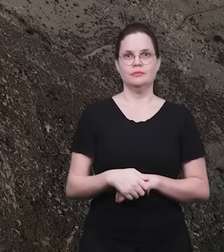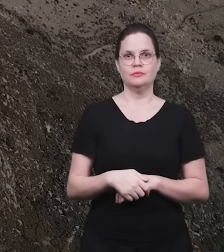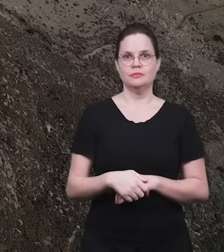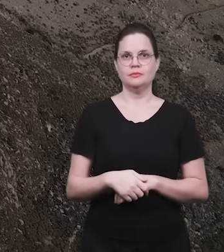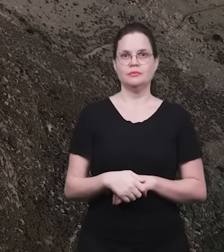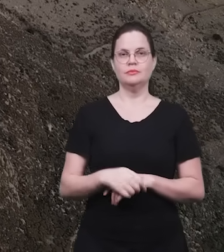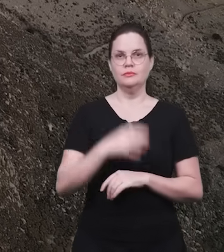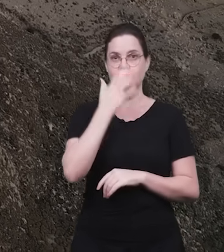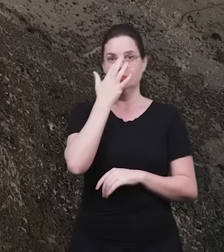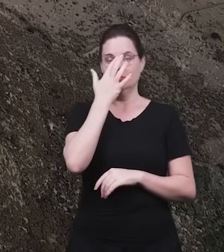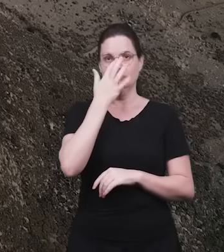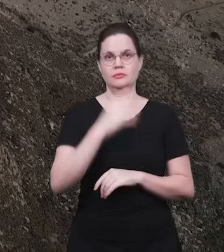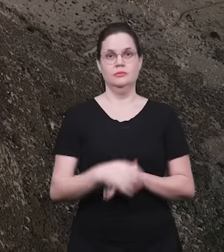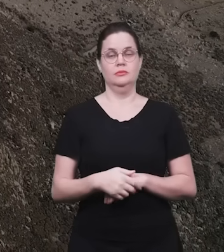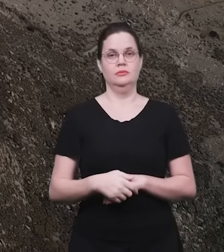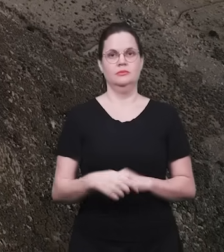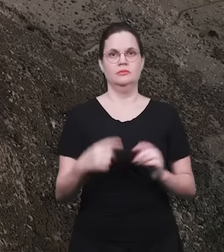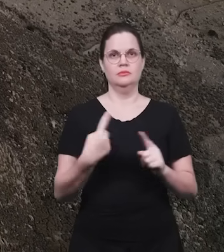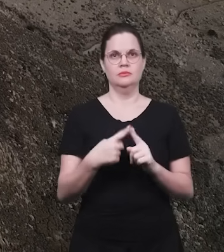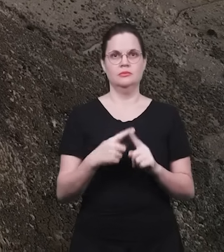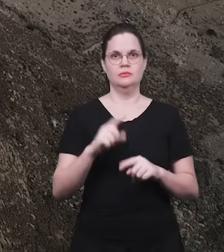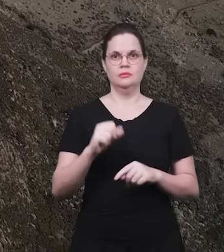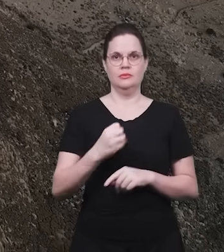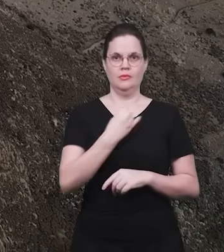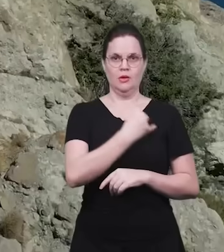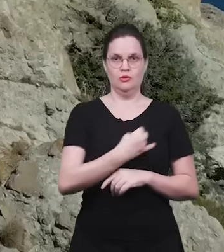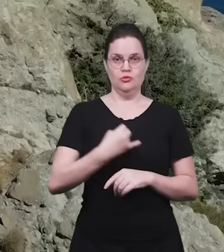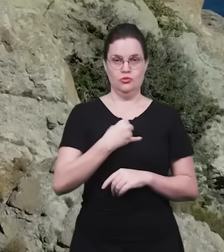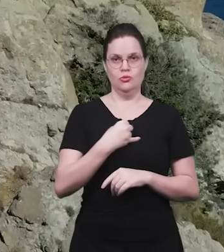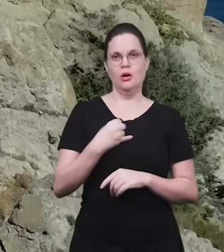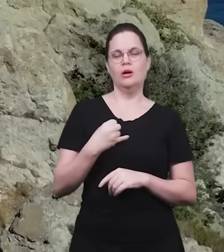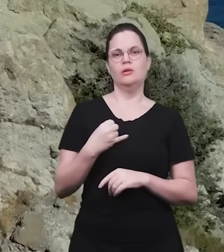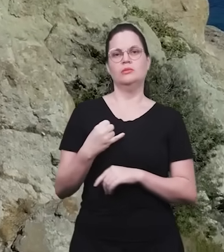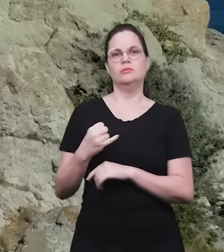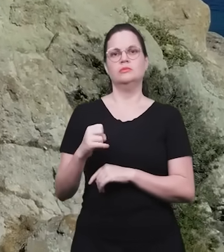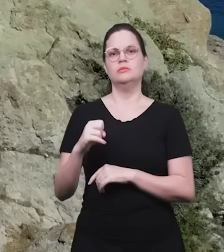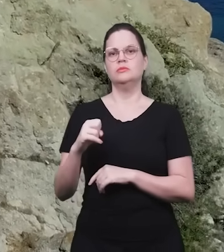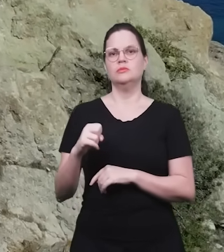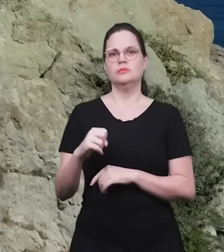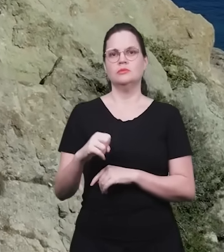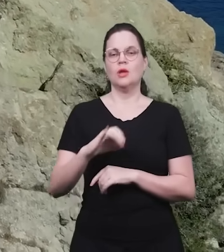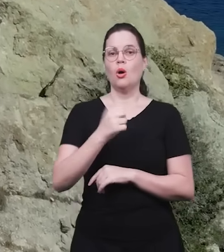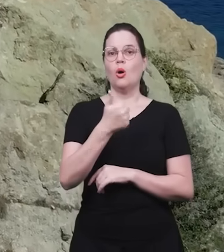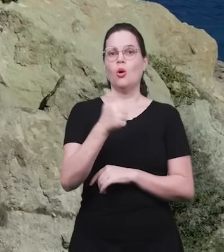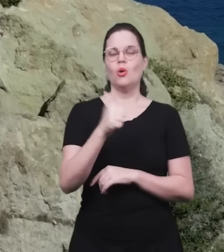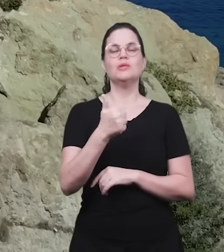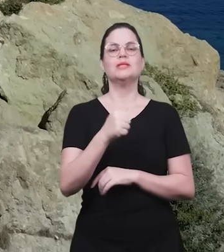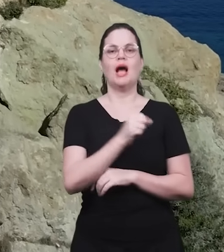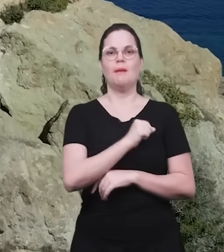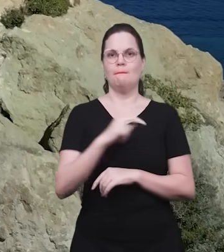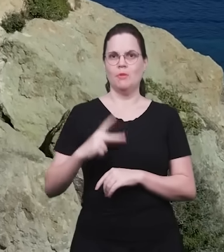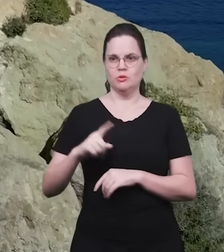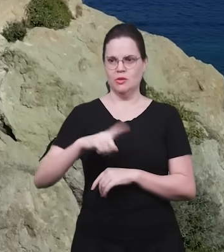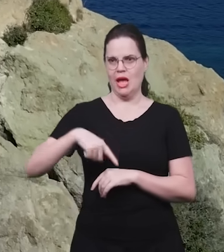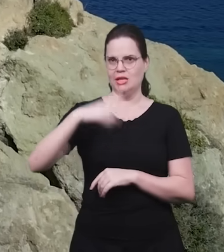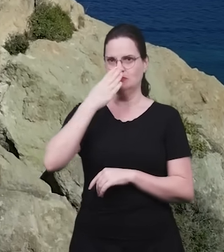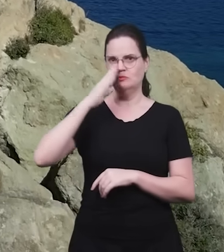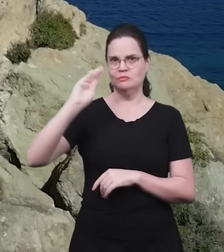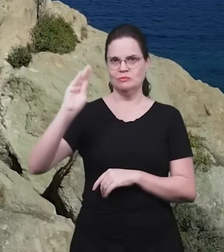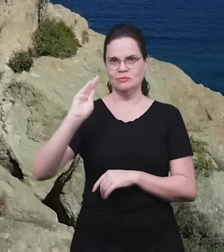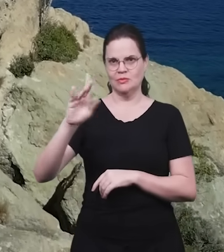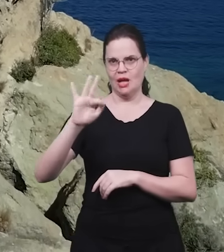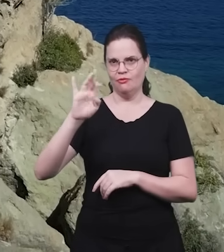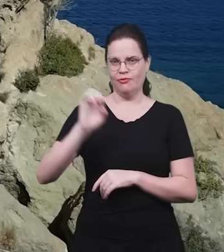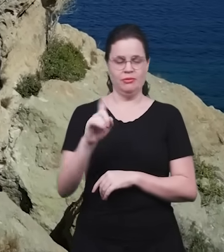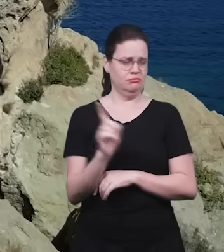foi mártir. Mas os outros 11 não negaram a fé. As 10 ondas de tribulação da primeira igreja até o ano